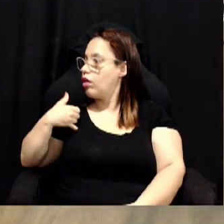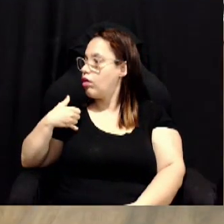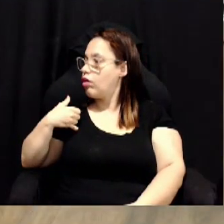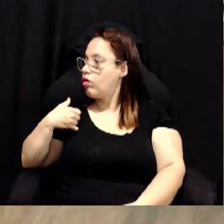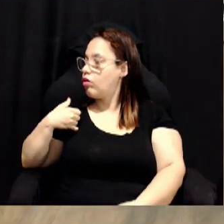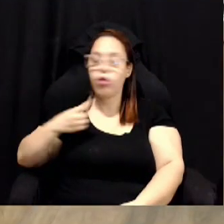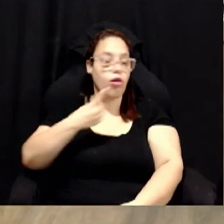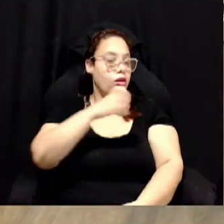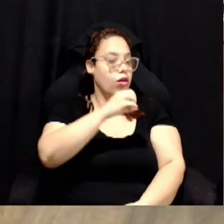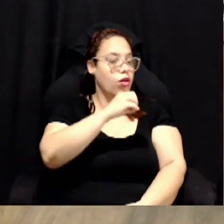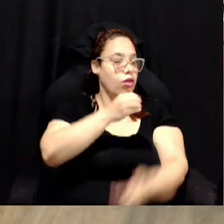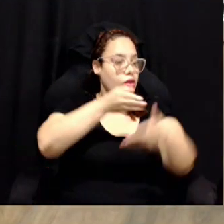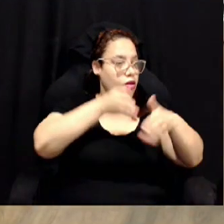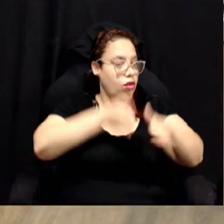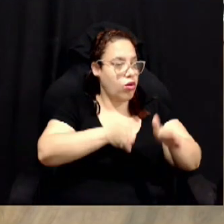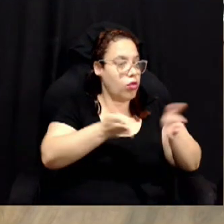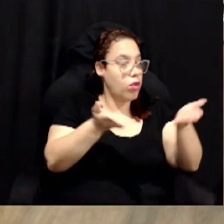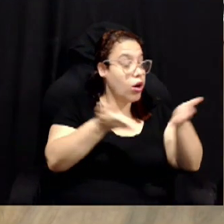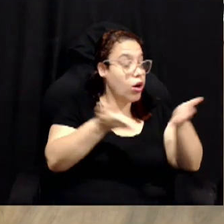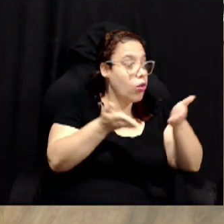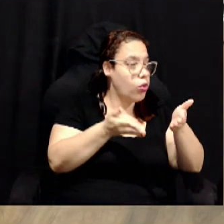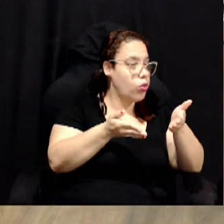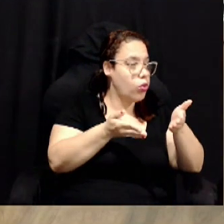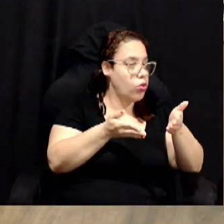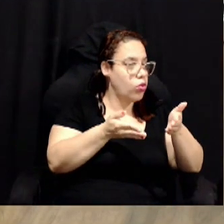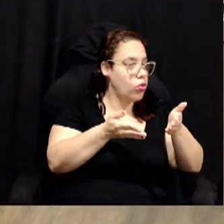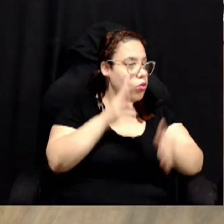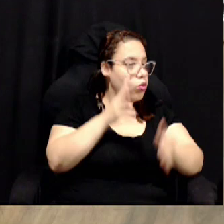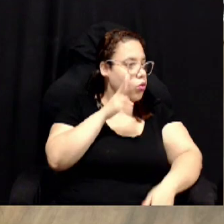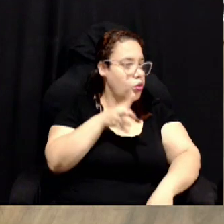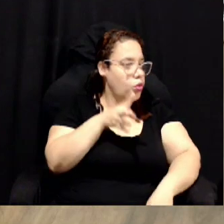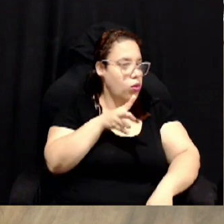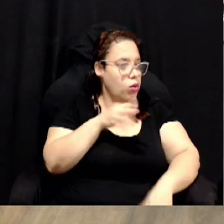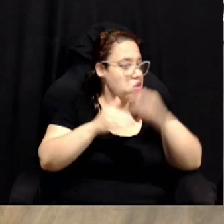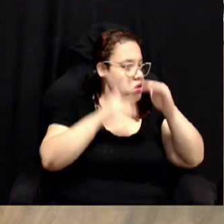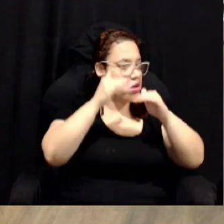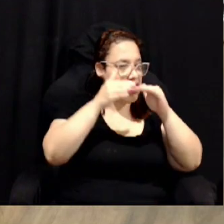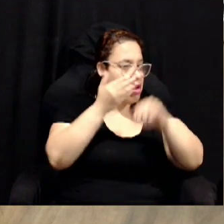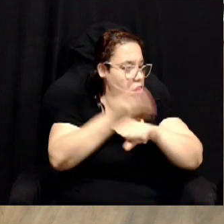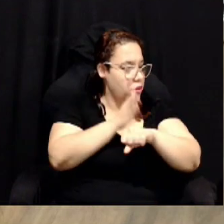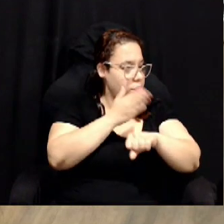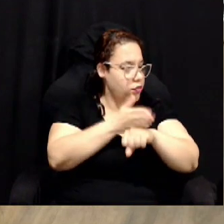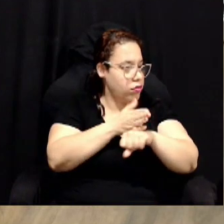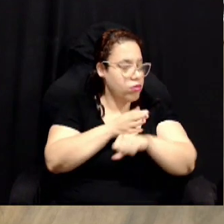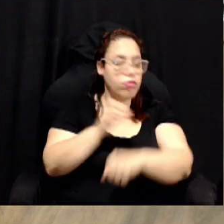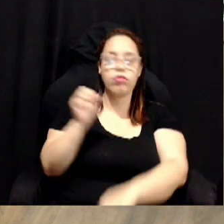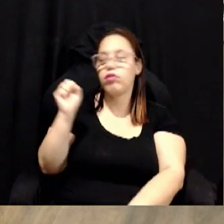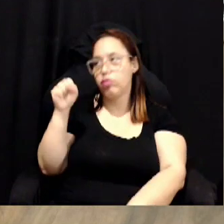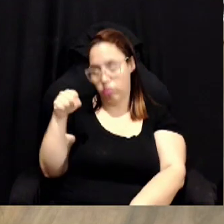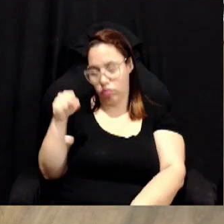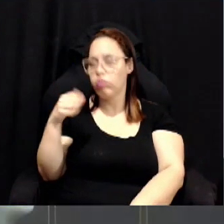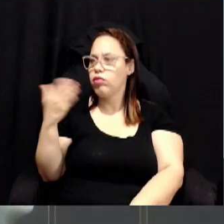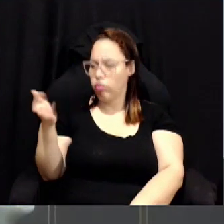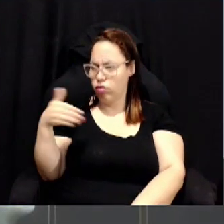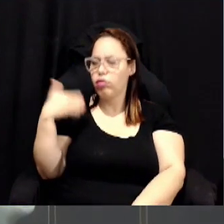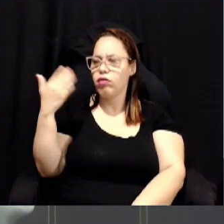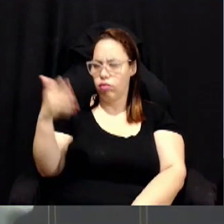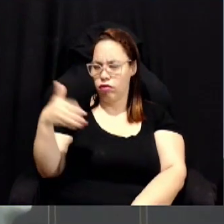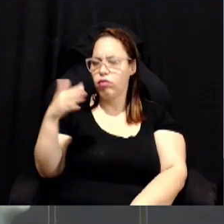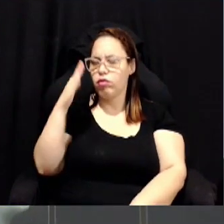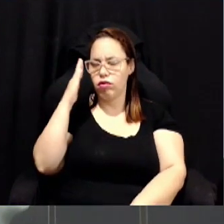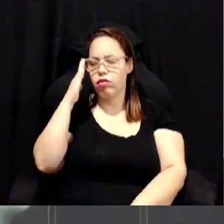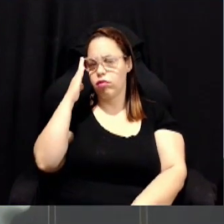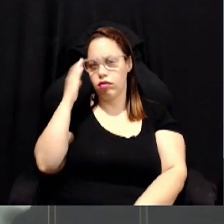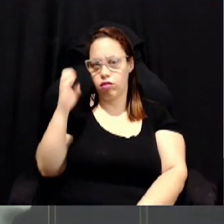quando ela nasceu para hoje, você não viu nenhum avanço na prática? Sim, vi muitos avanços, né? A Eloá